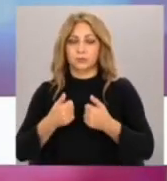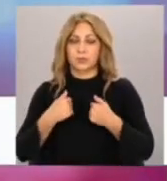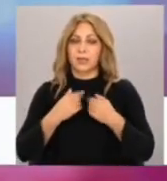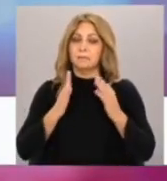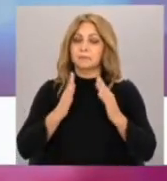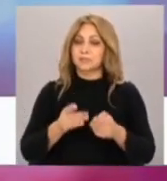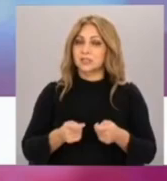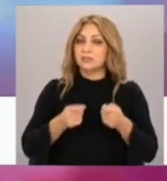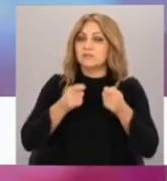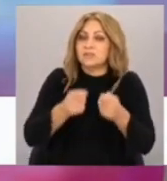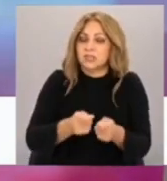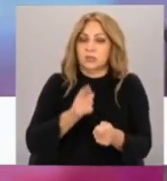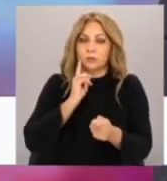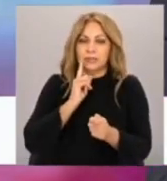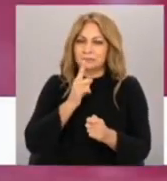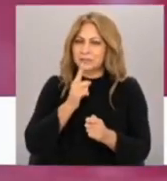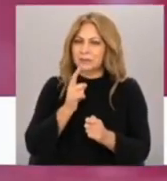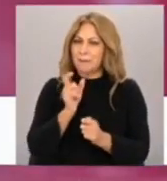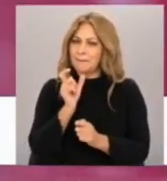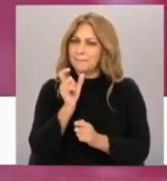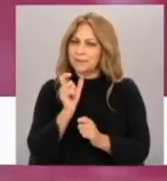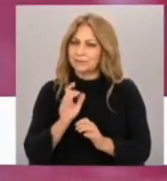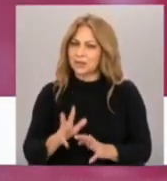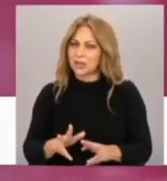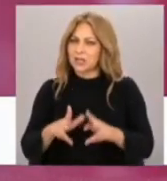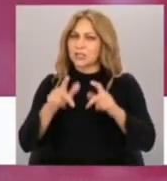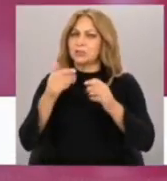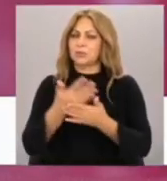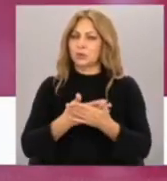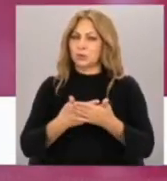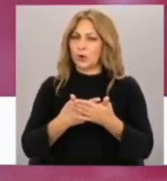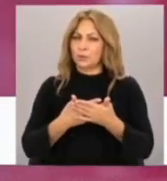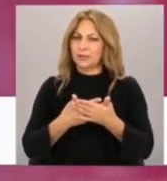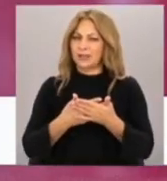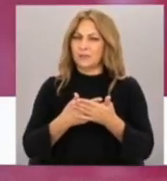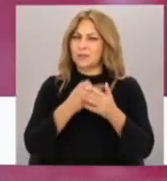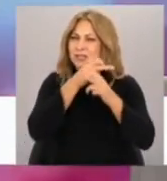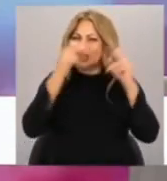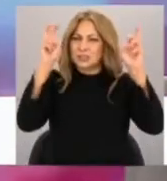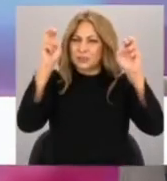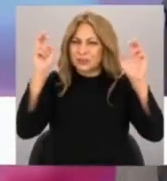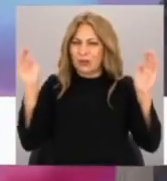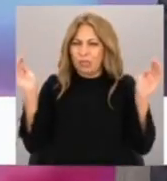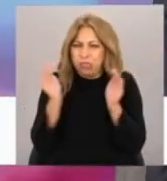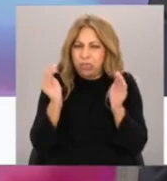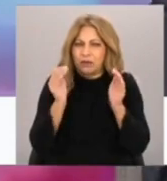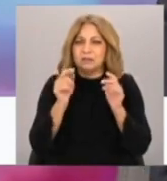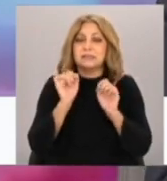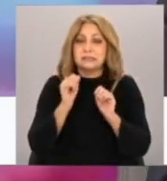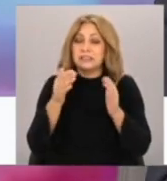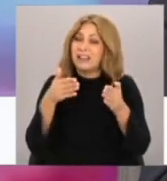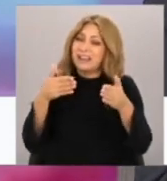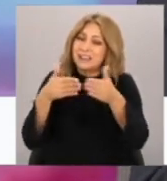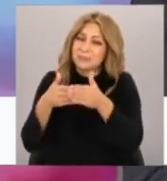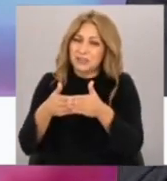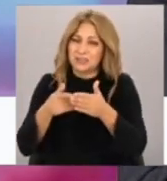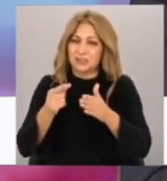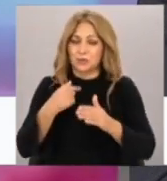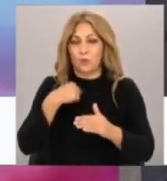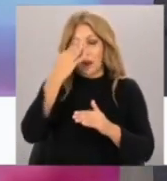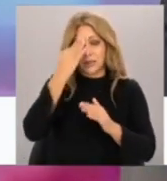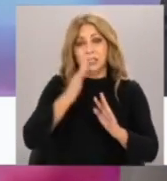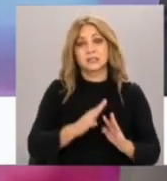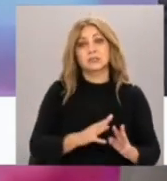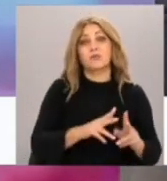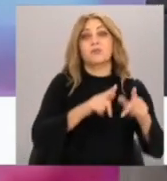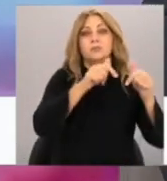trabalho mas não gosto de um som estão crescimento econômico acha que é redutora e eu acho acho que a expressão desenvolvimento de aplicar